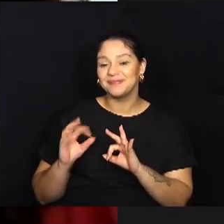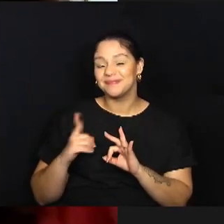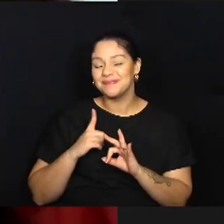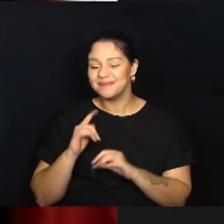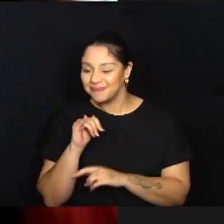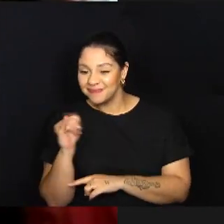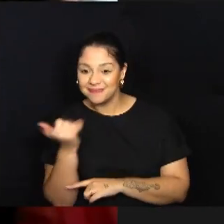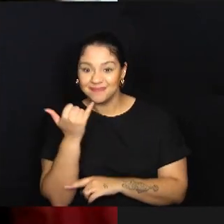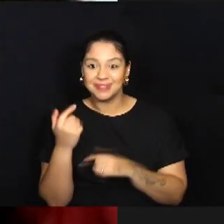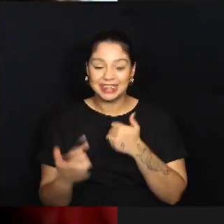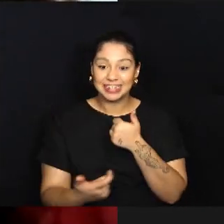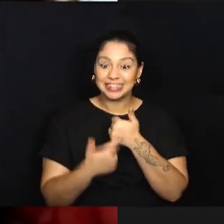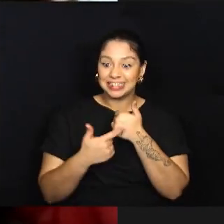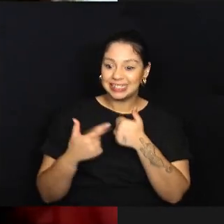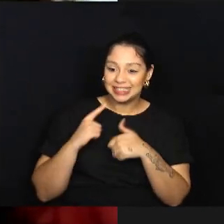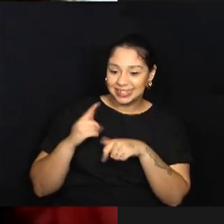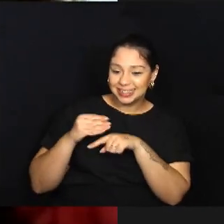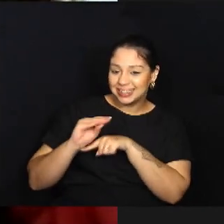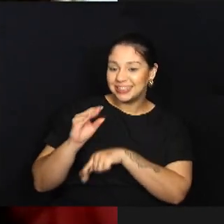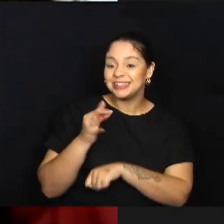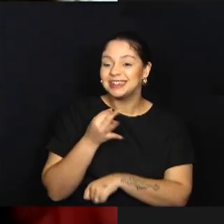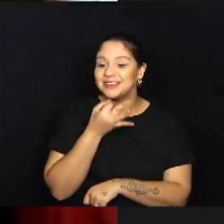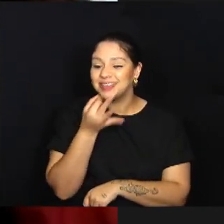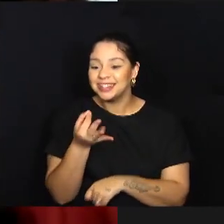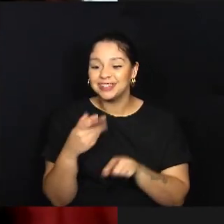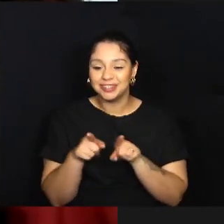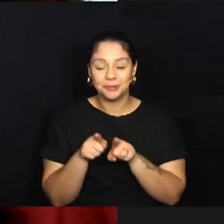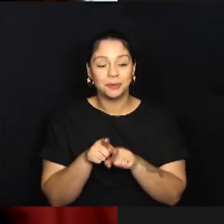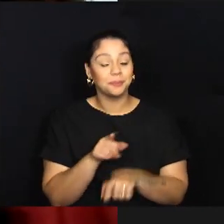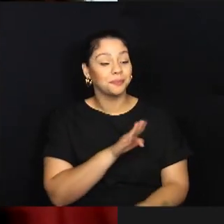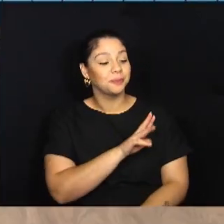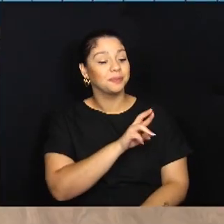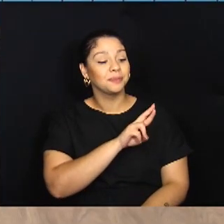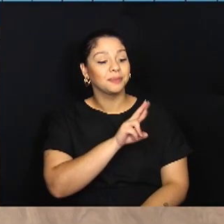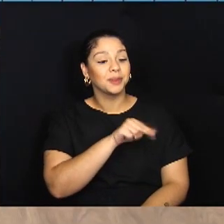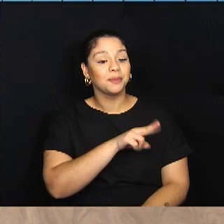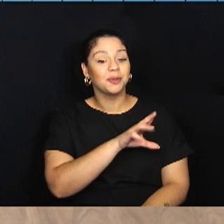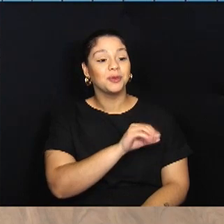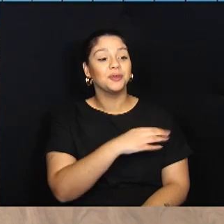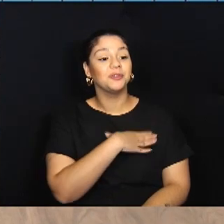curtindo e falando e dando opinião. E o Bruno também apoia,